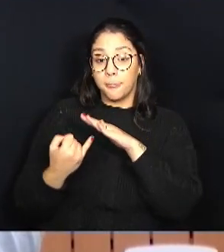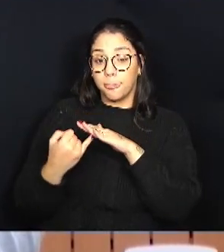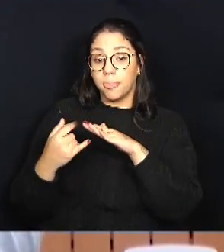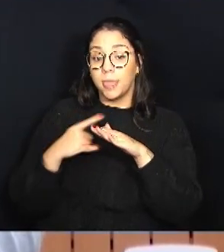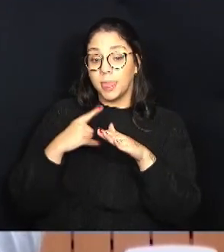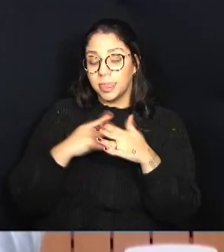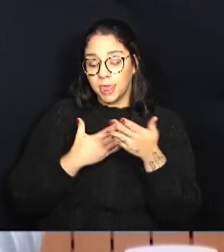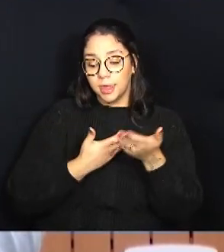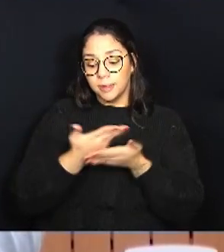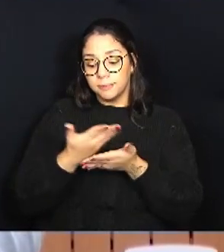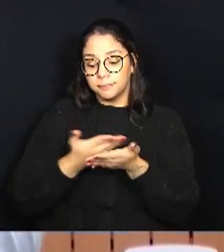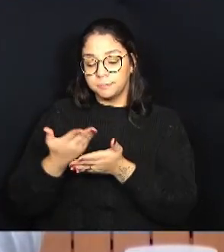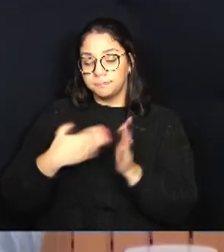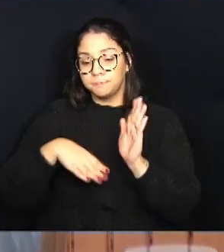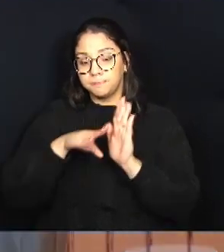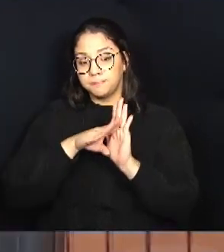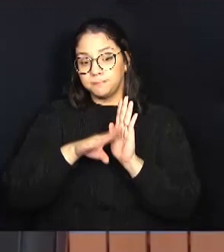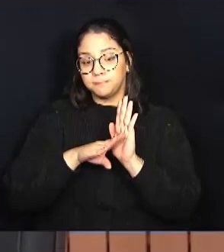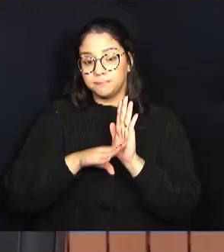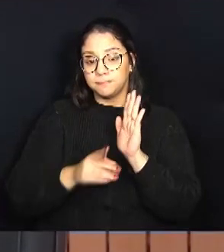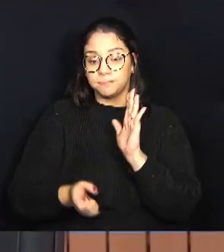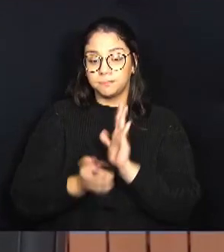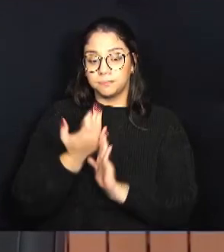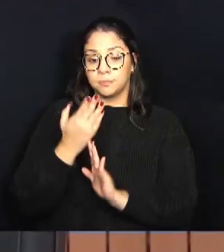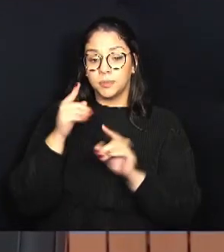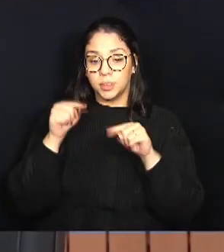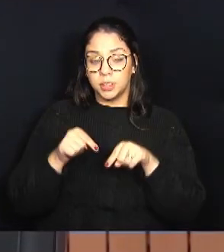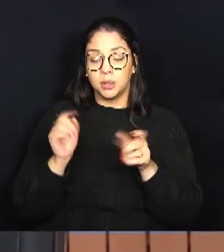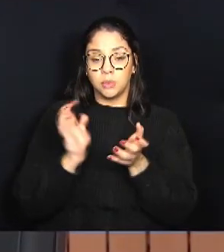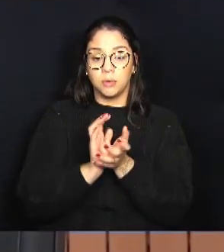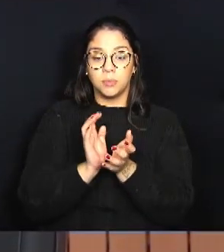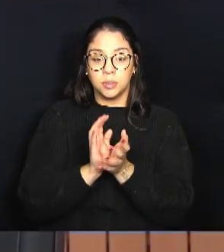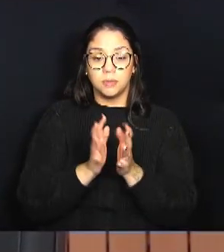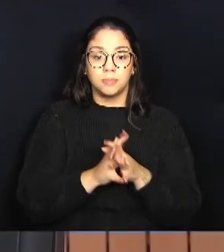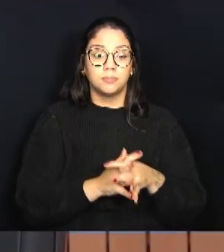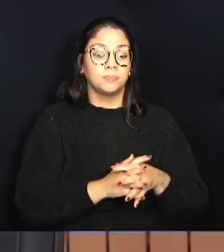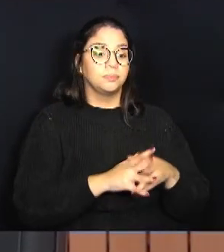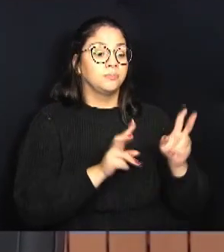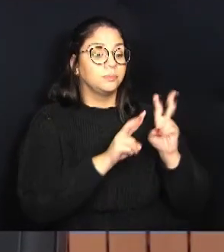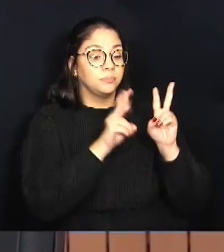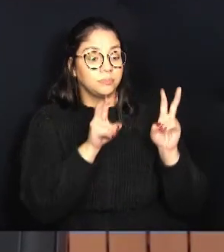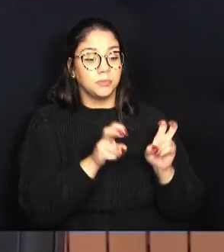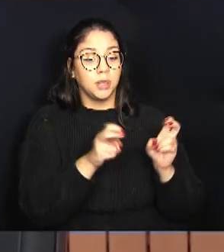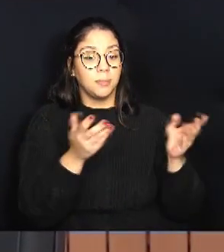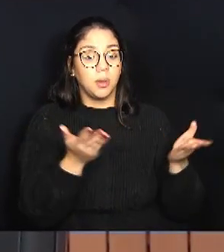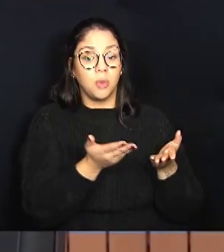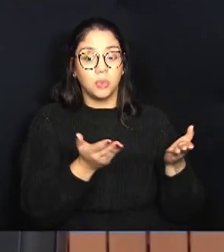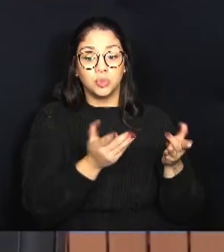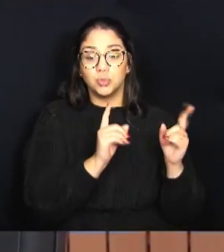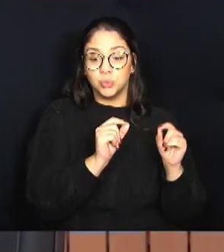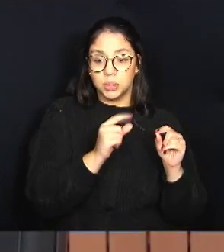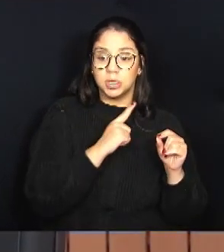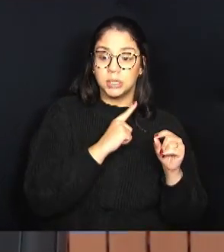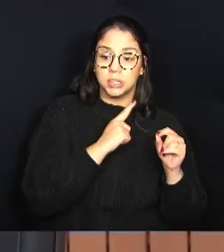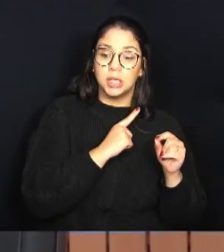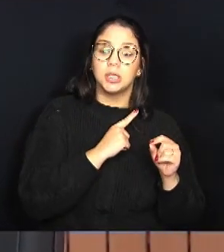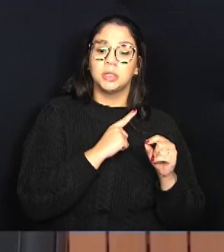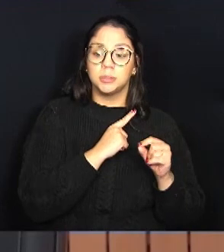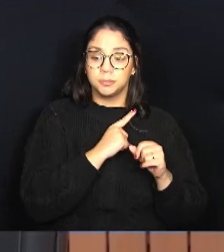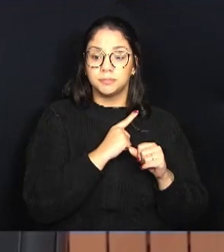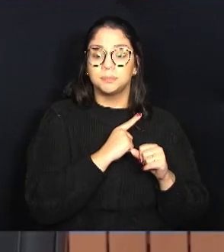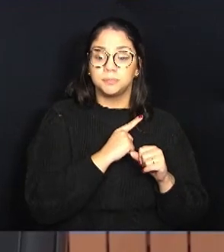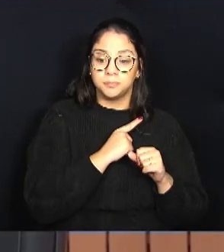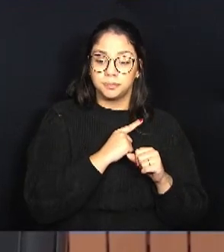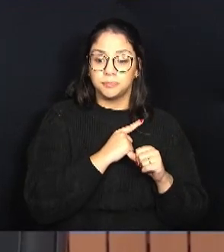as pautas levantadas na comissão. A temática que foi colocada aqui, ela tem tomado, né,